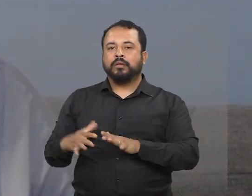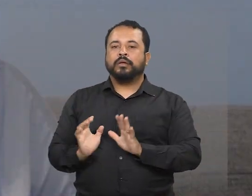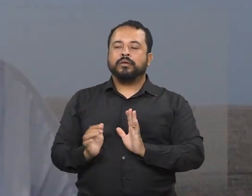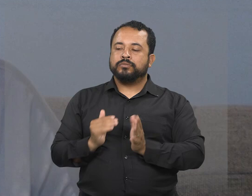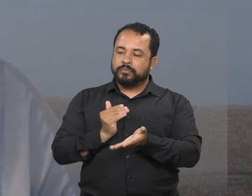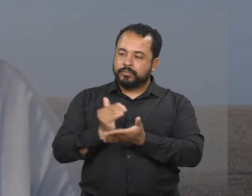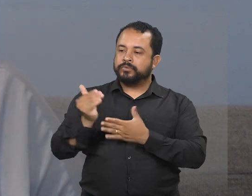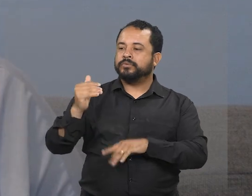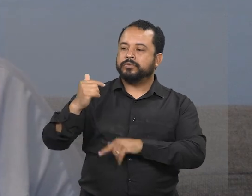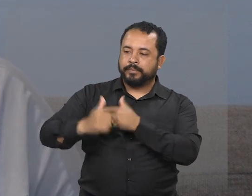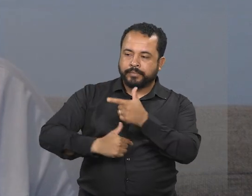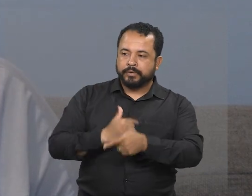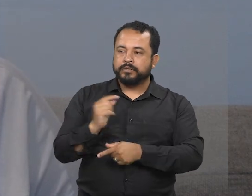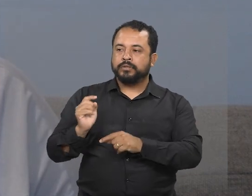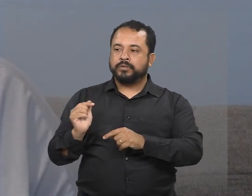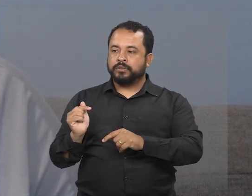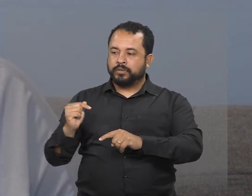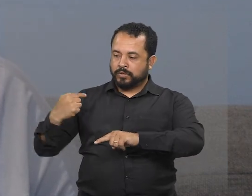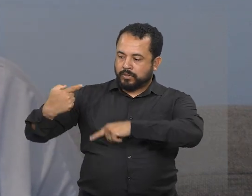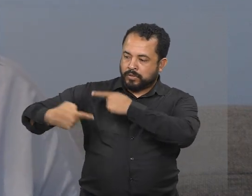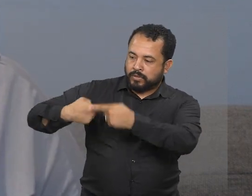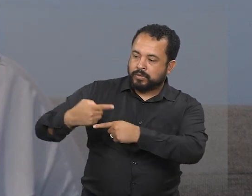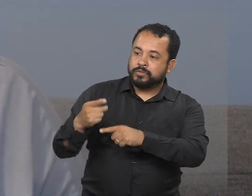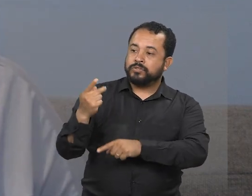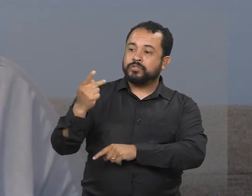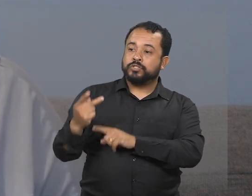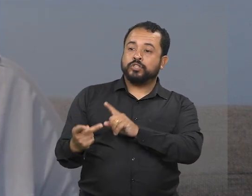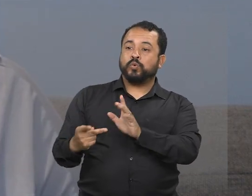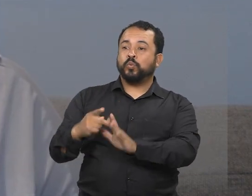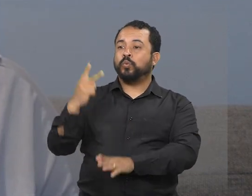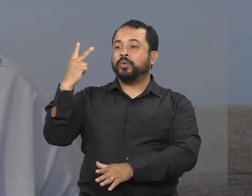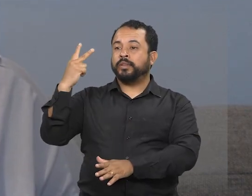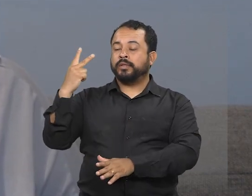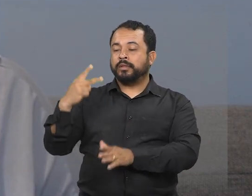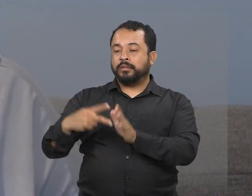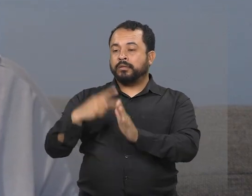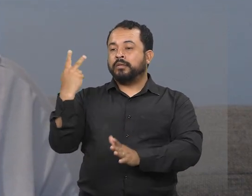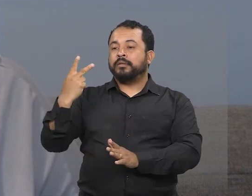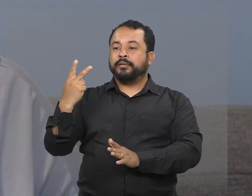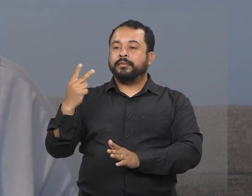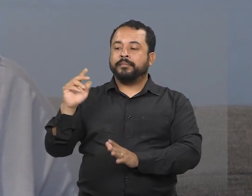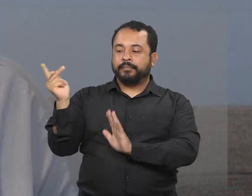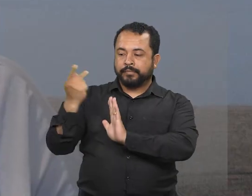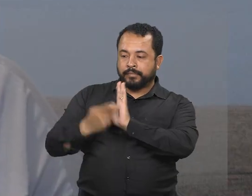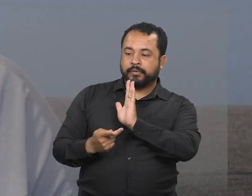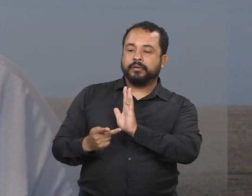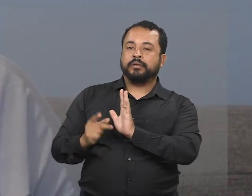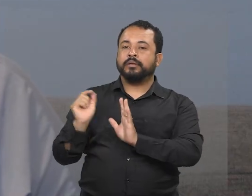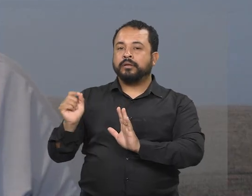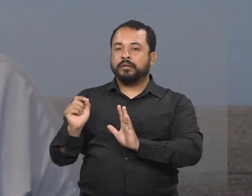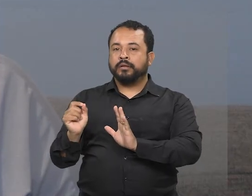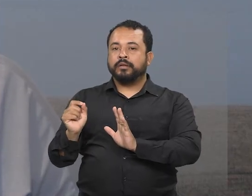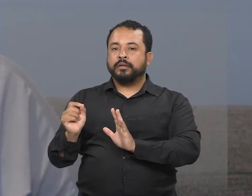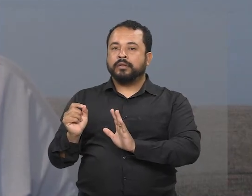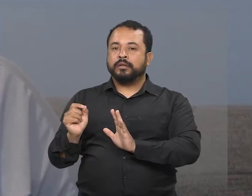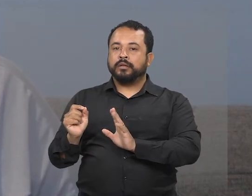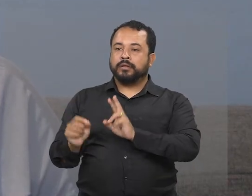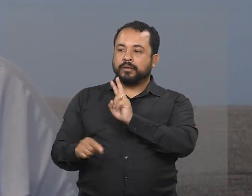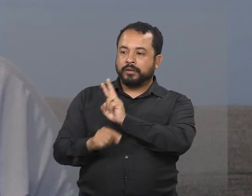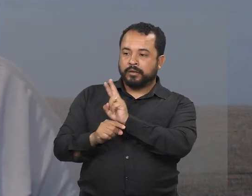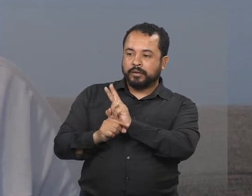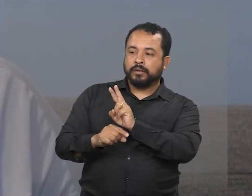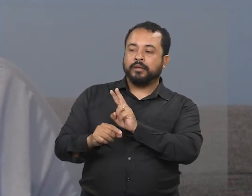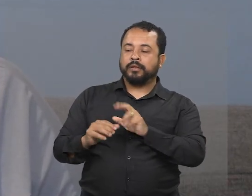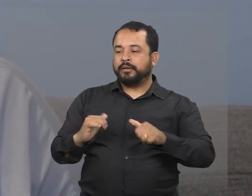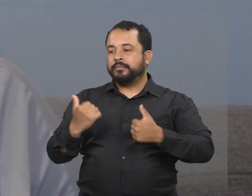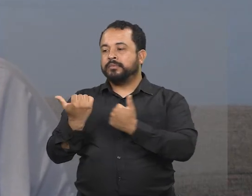já começamos a trabalhar a segunda geração de projetos que ela deve ser antecedida por